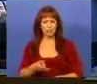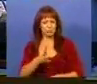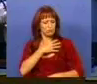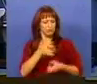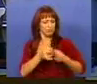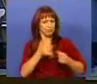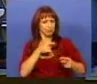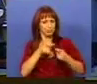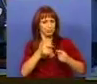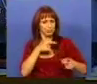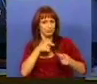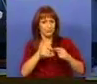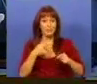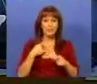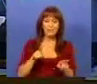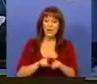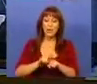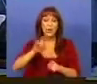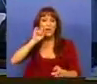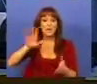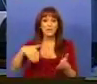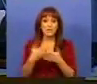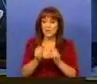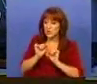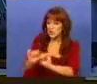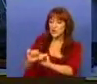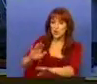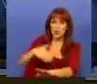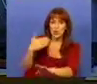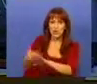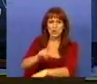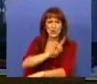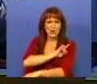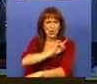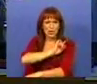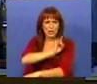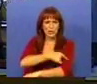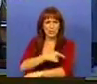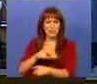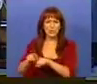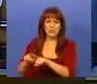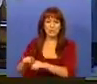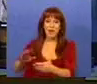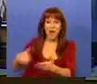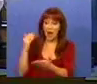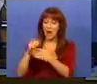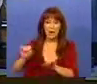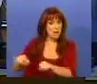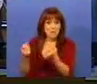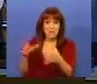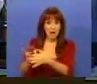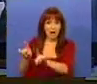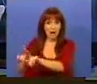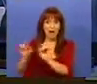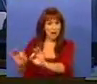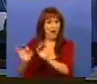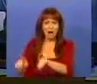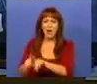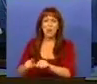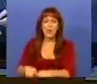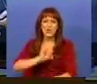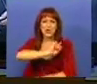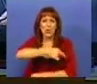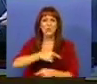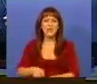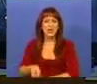Generais, que opõe defensores do reforço dos poderes do CENFA a partidários das competências dos chefes dos